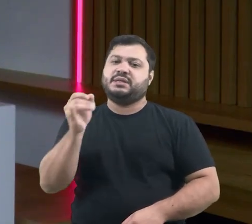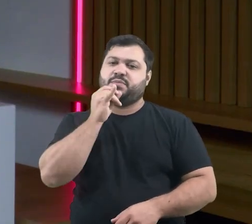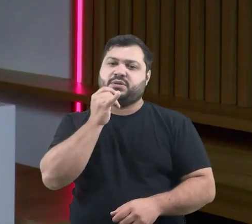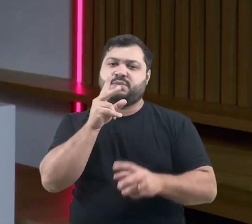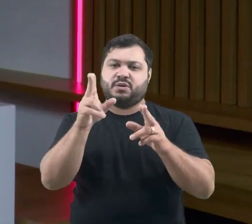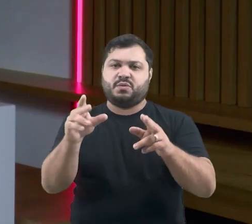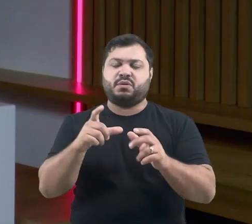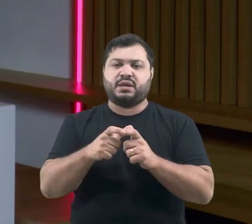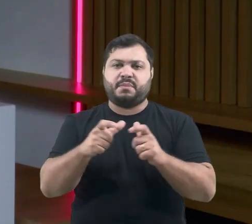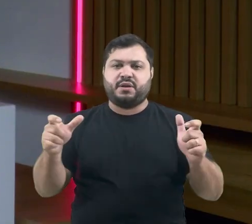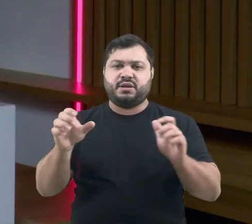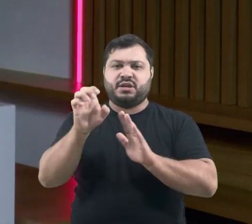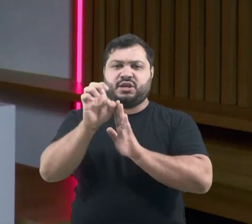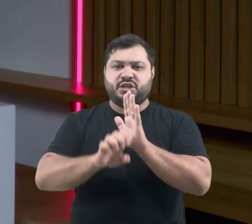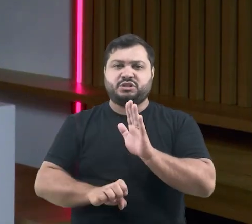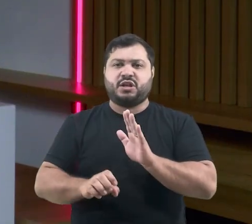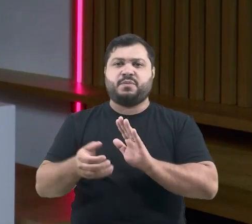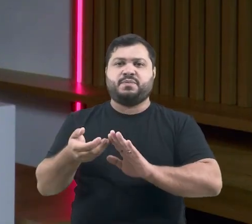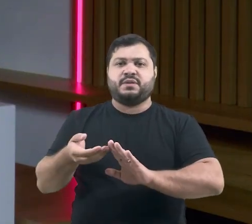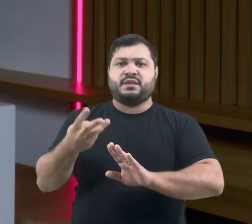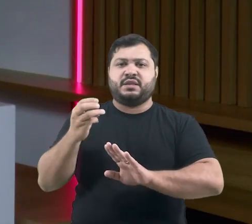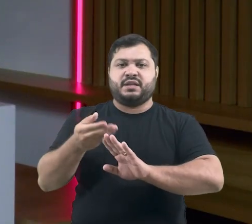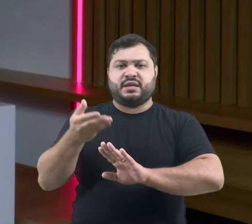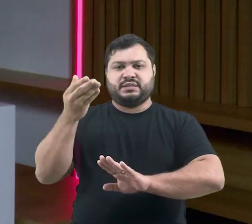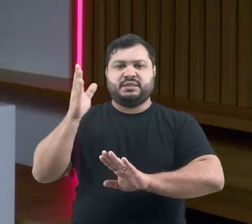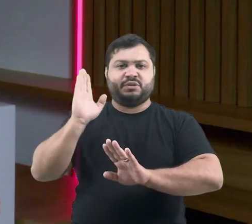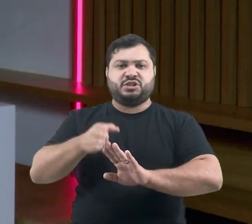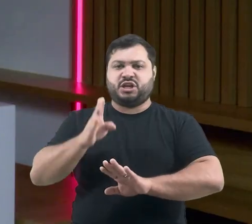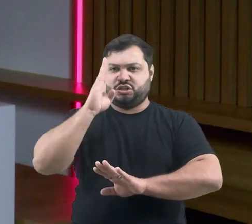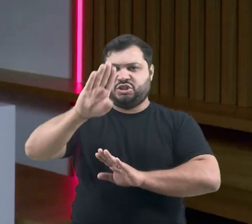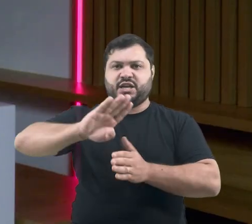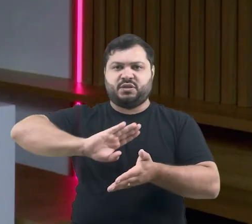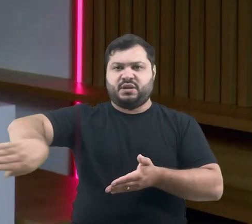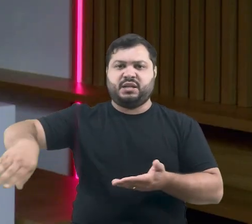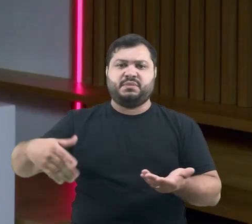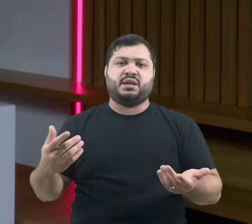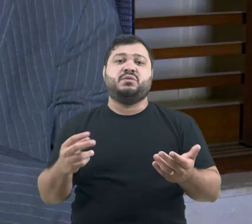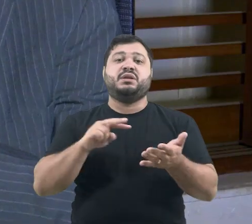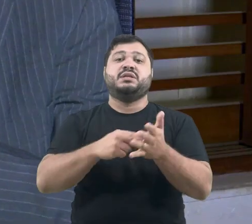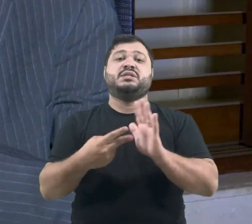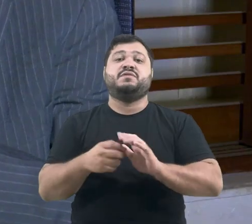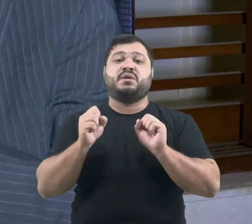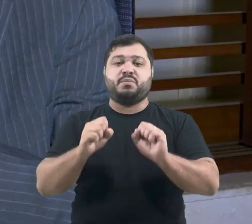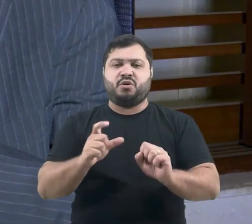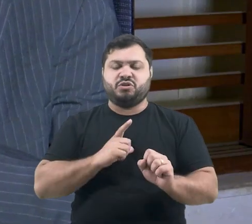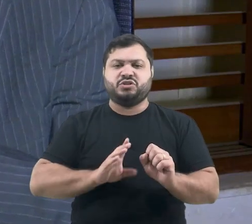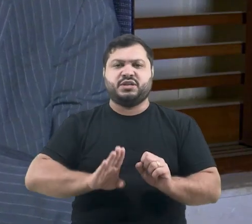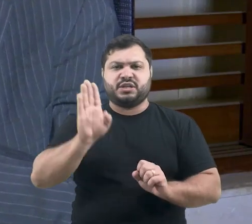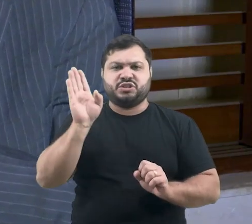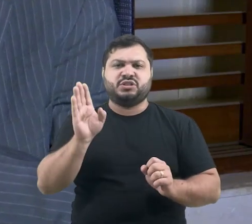por exemplo, como prevê a maioria dos editais, acima de 30, já é automaticamente eliminado. Isso quer dizer que